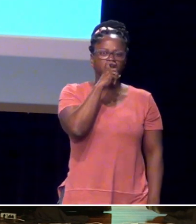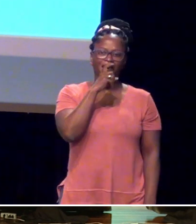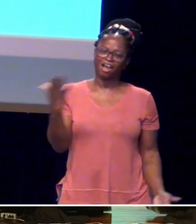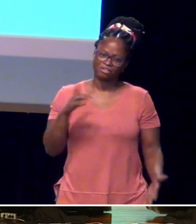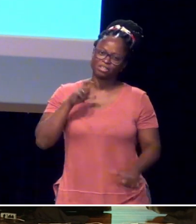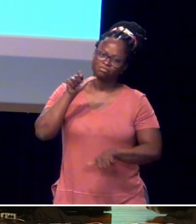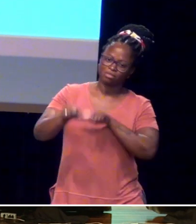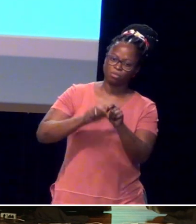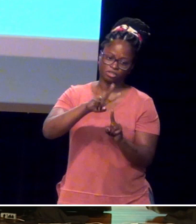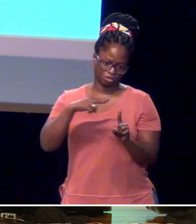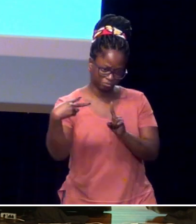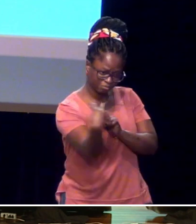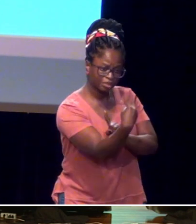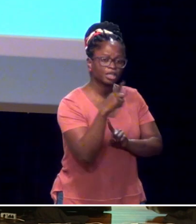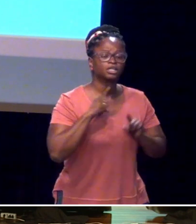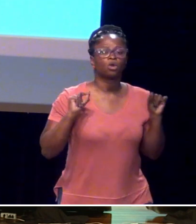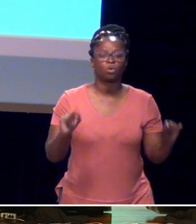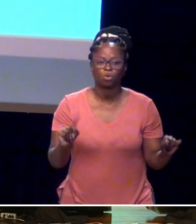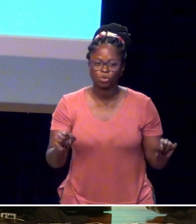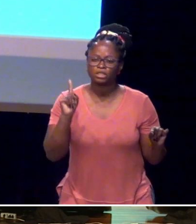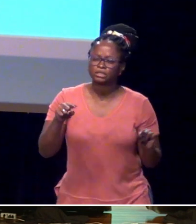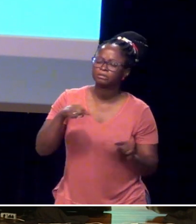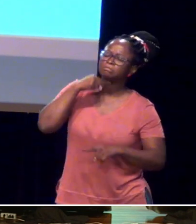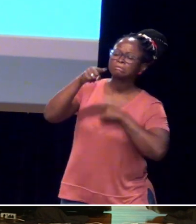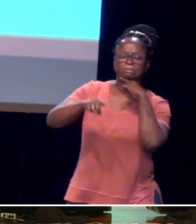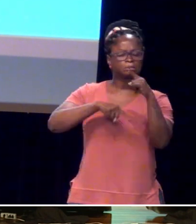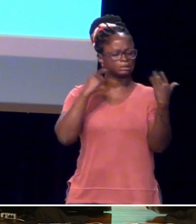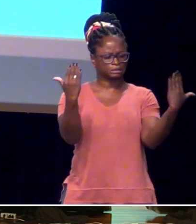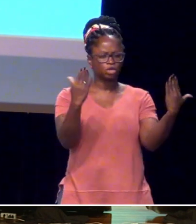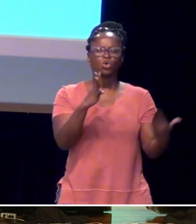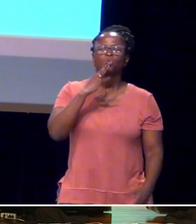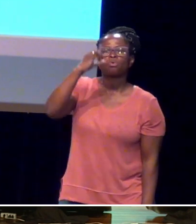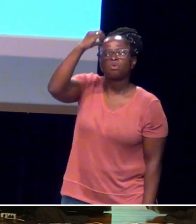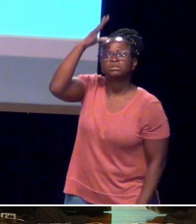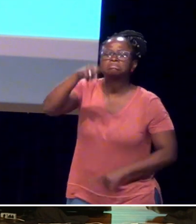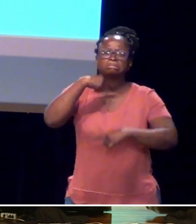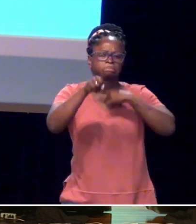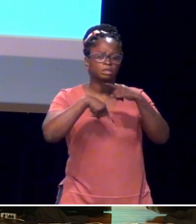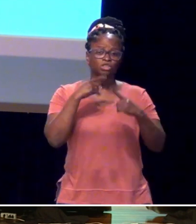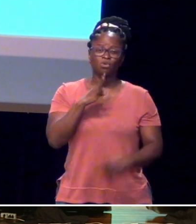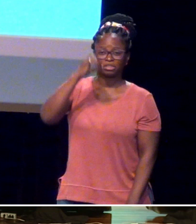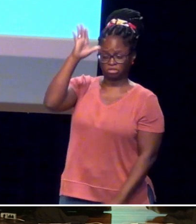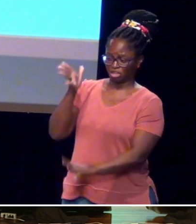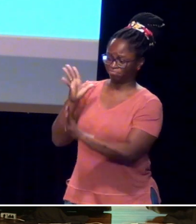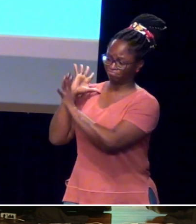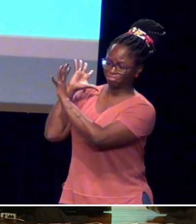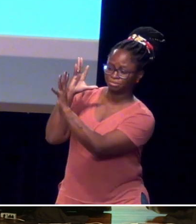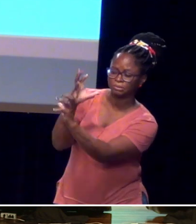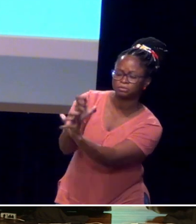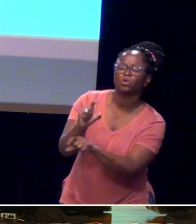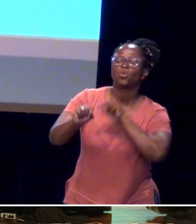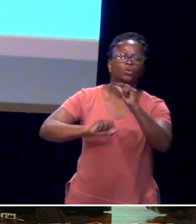uma mudança de perspectiva, que é questionar este conhecimento acumulado que nós já temos sobre o que é